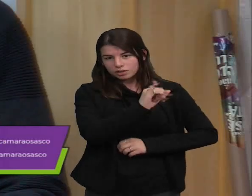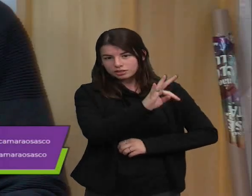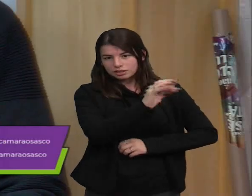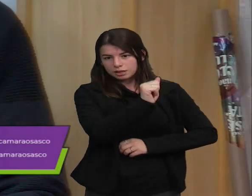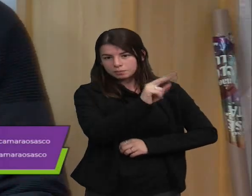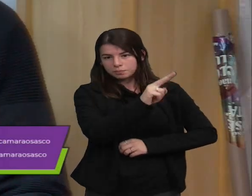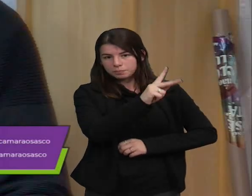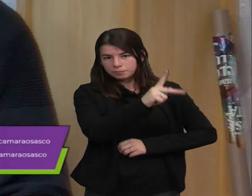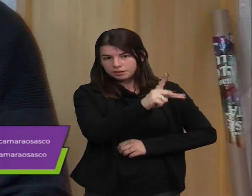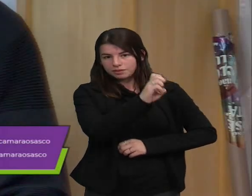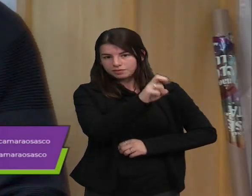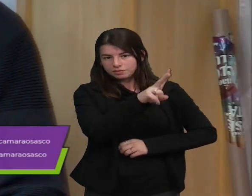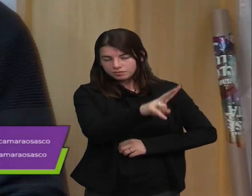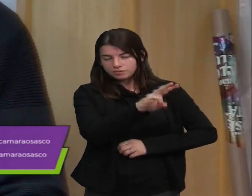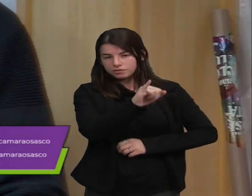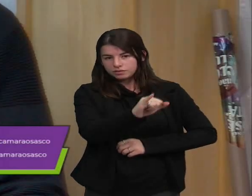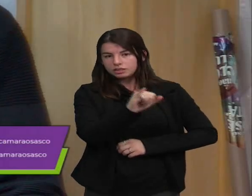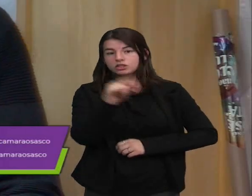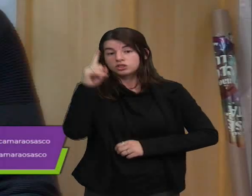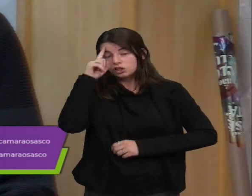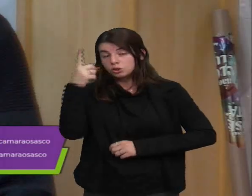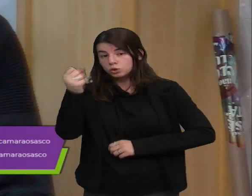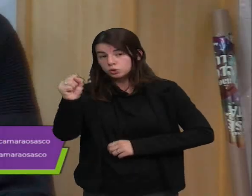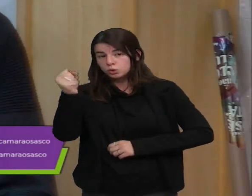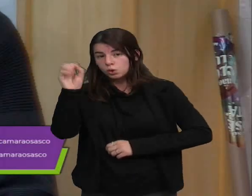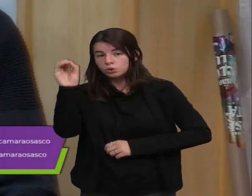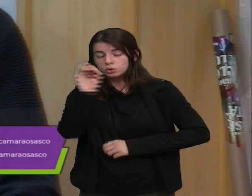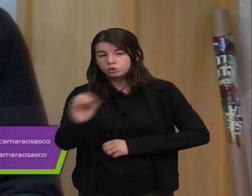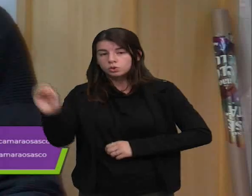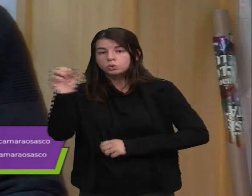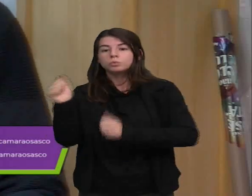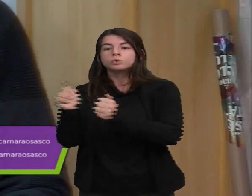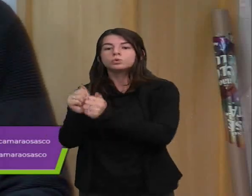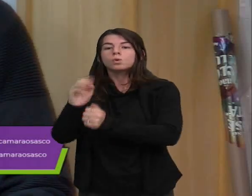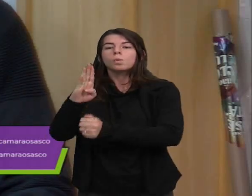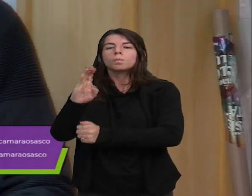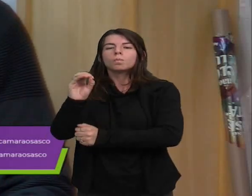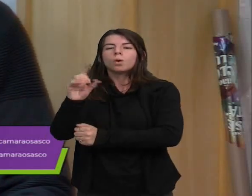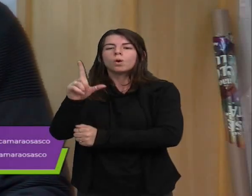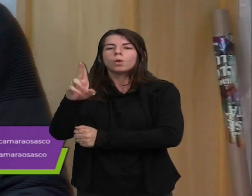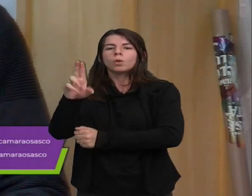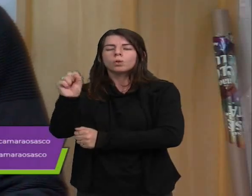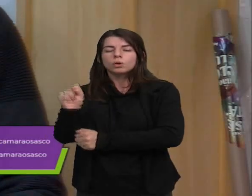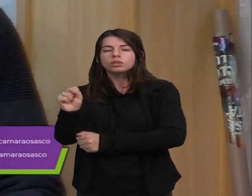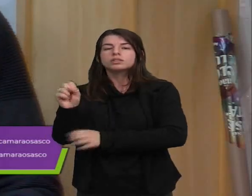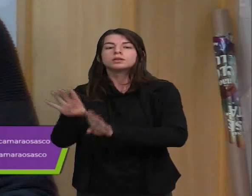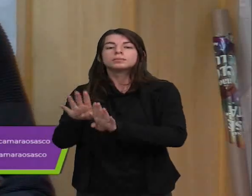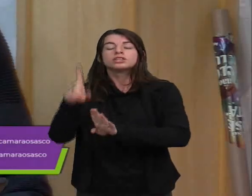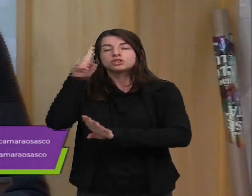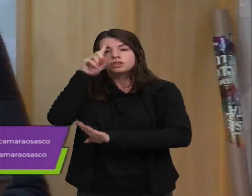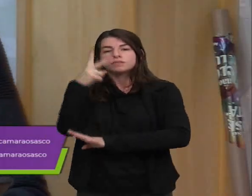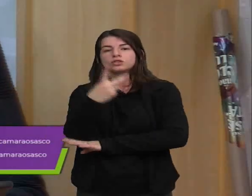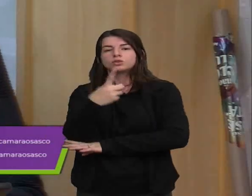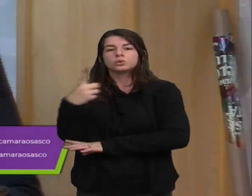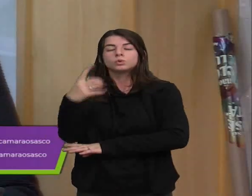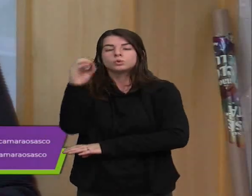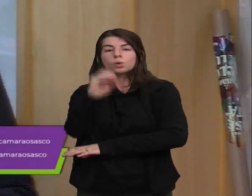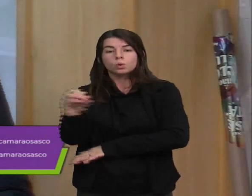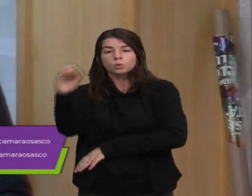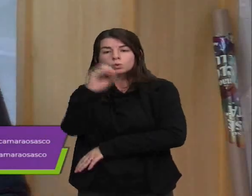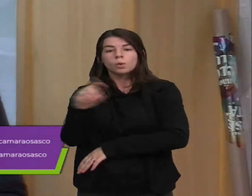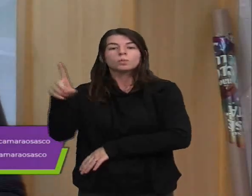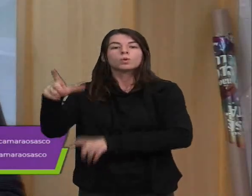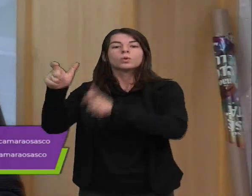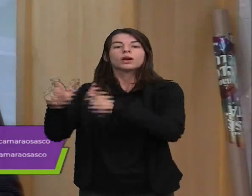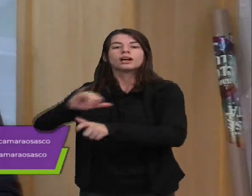18 do 10 na Câmara dos Deputados em Brasília com Boulos e dia 21 do 10 em Jandira fora outras